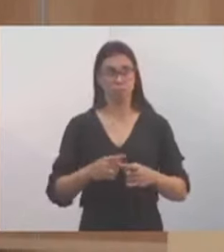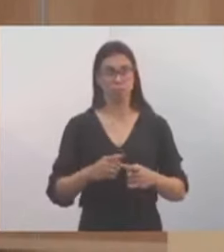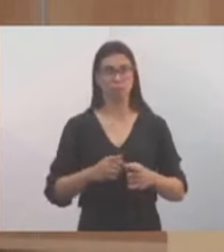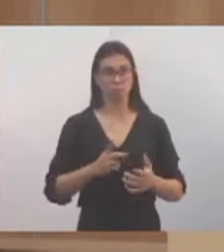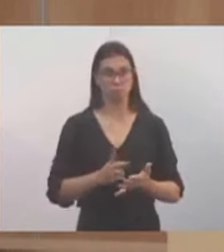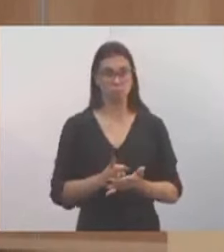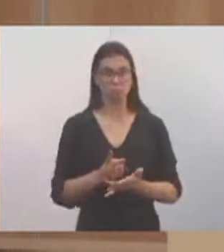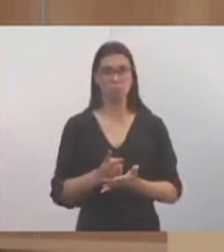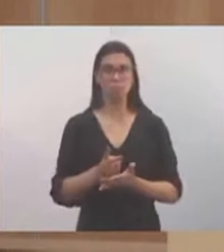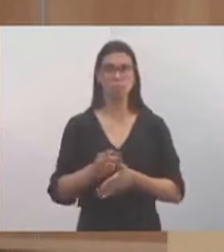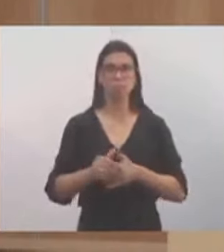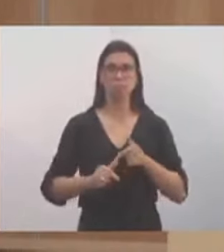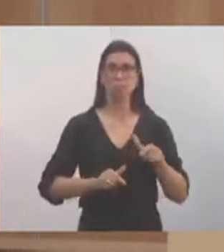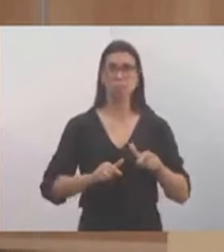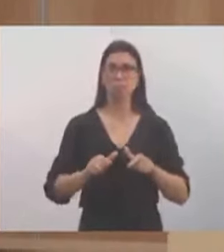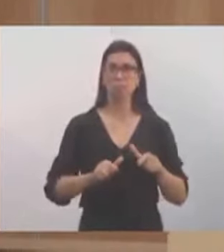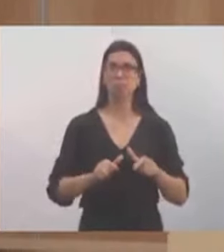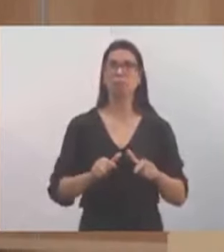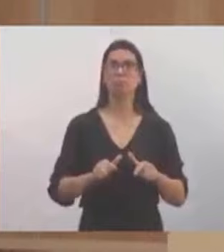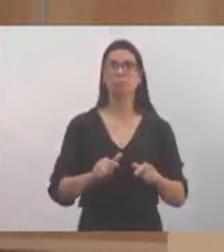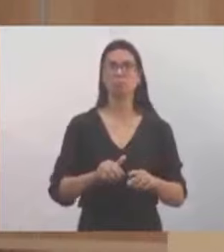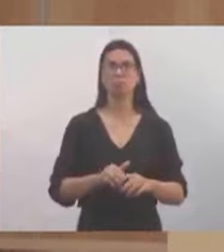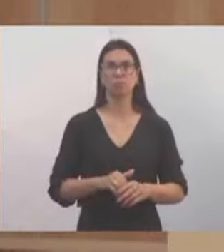Então, eu saio